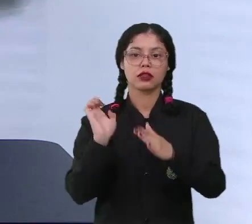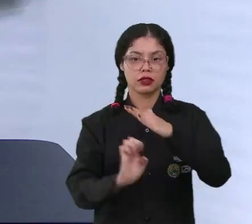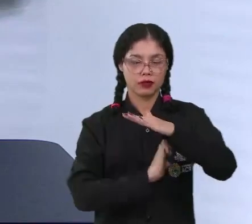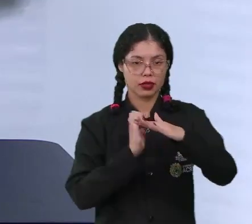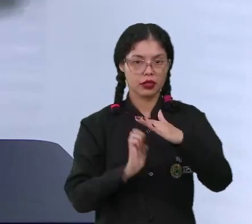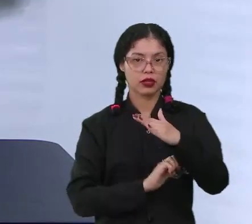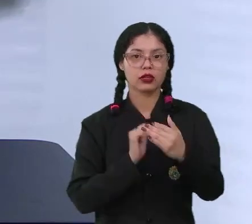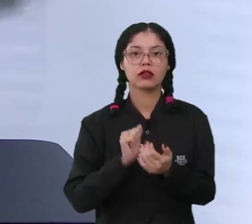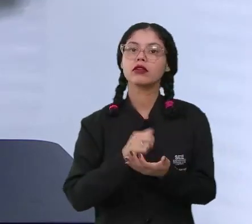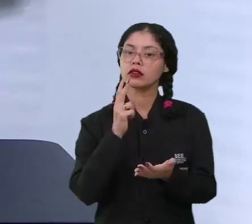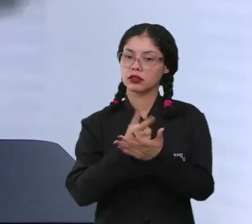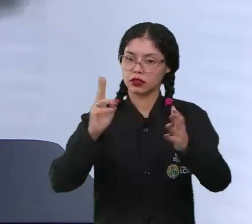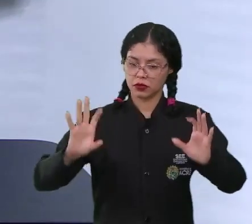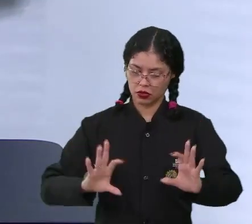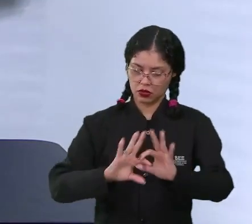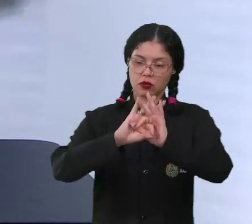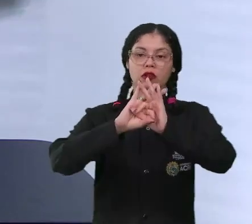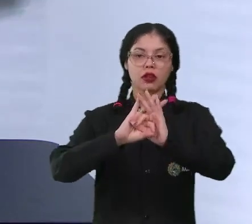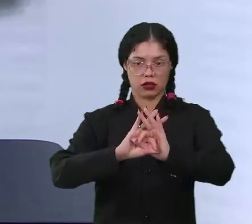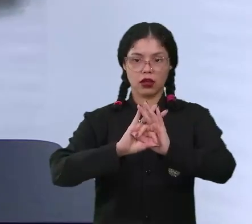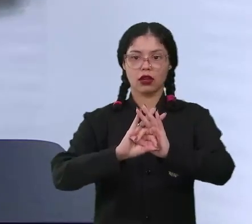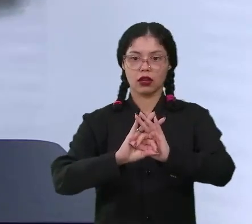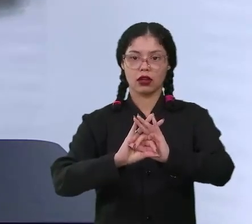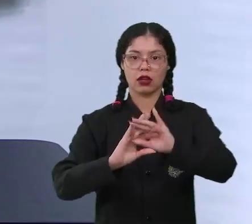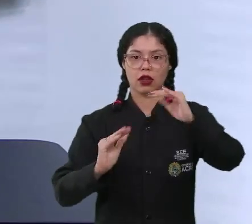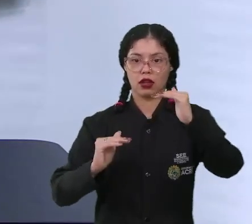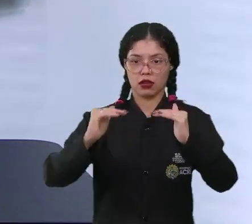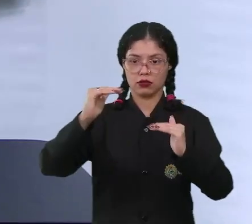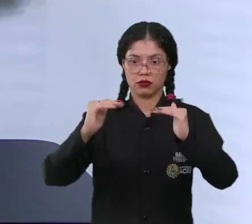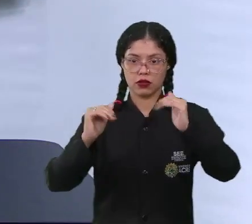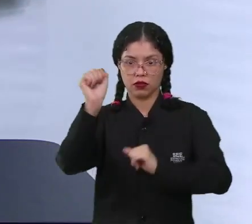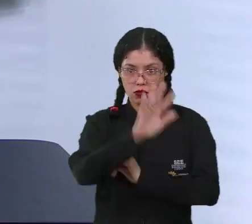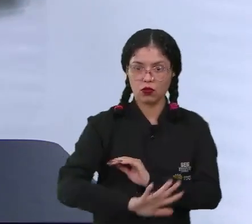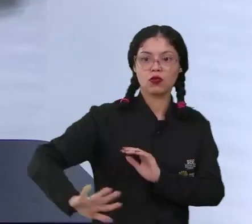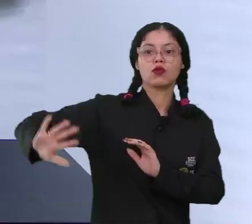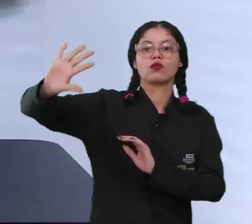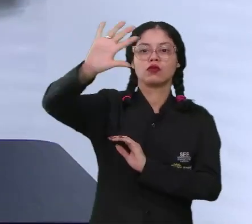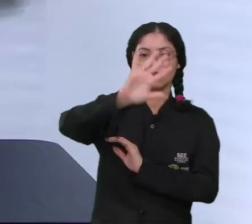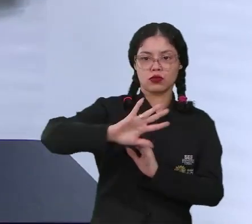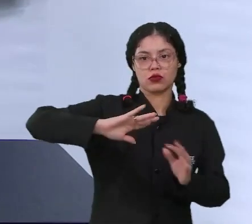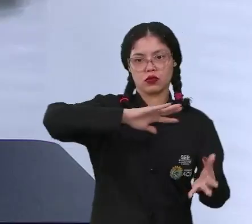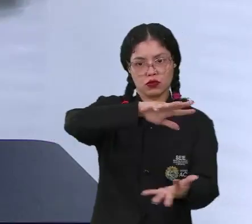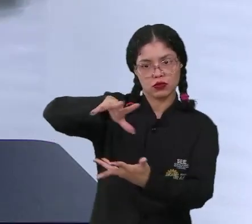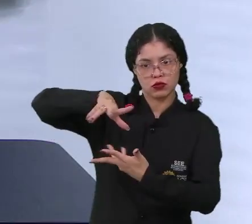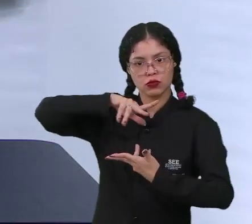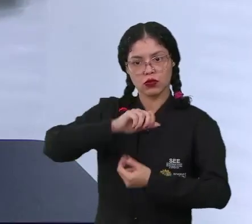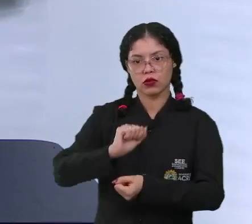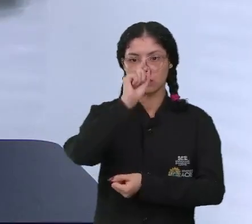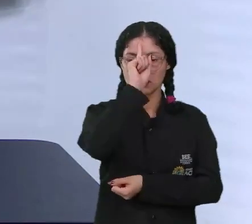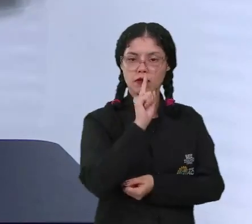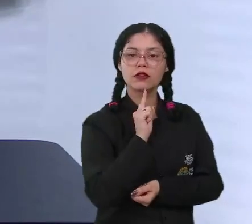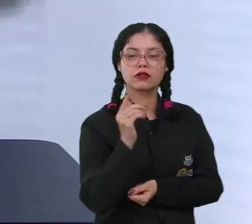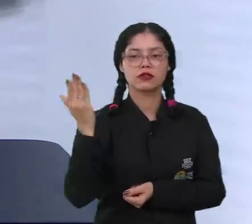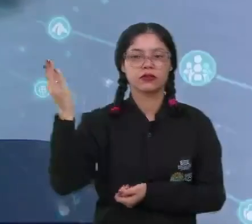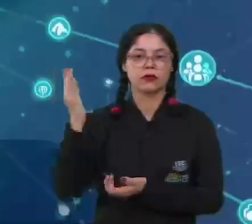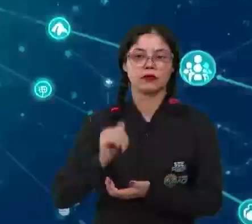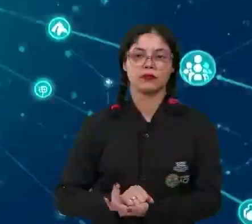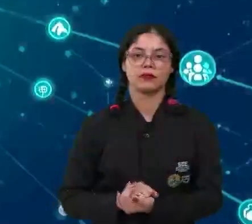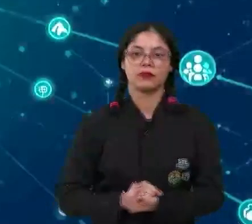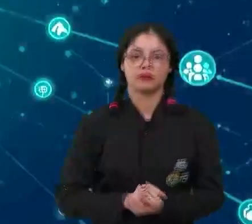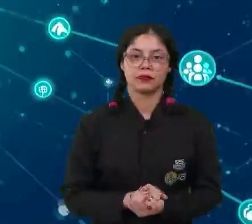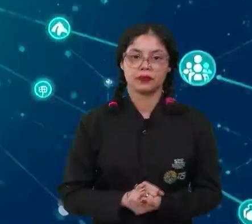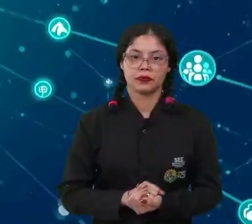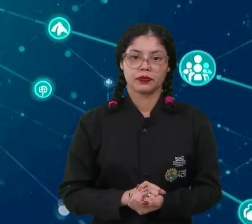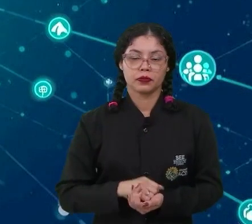empresas estarem conectadas a nível mundial, conforme vocês vão observar na imagem. Olha só o